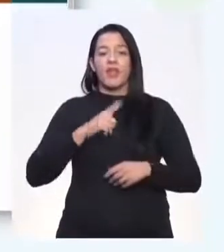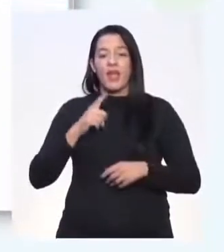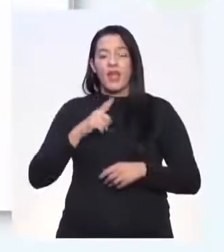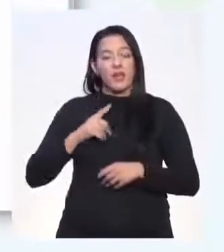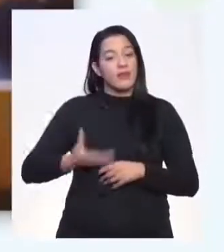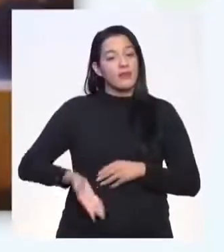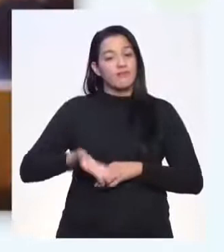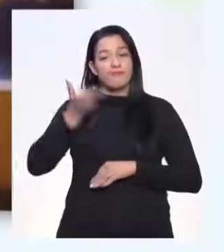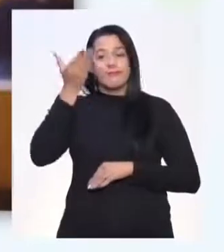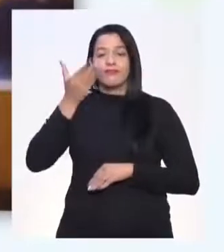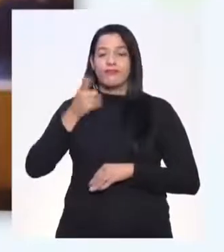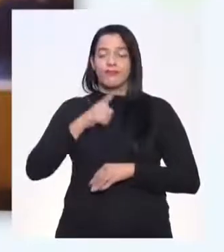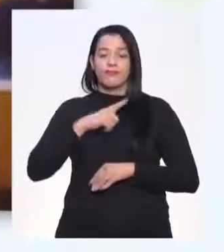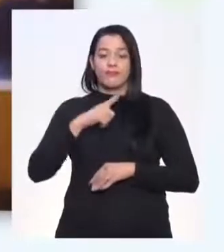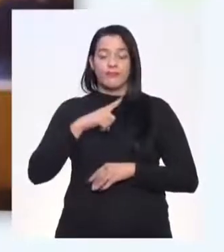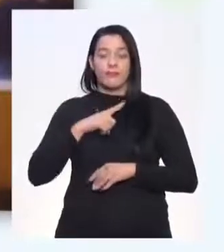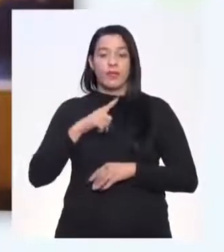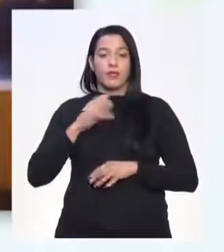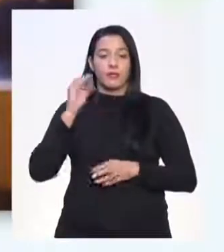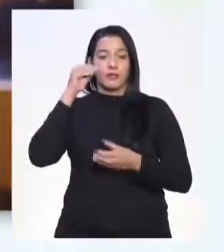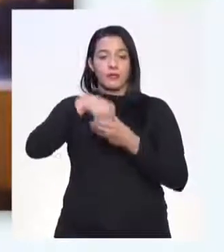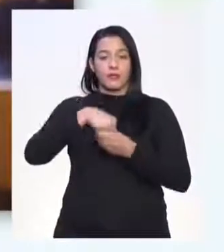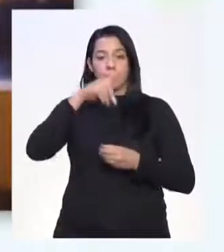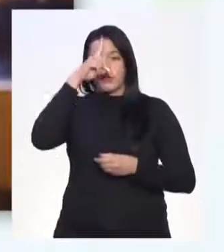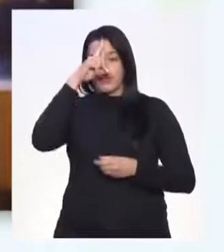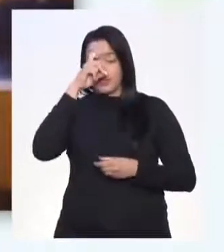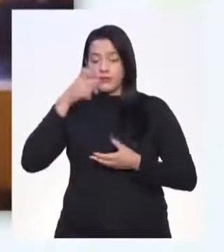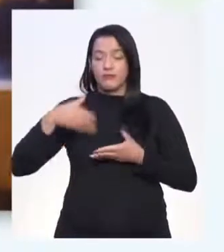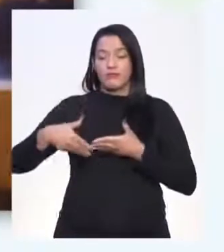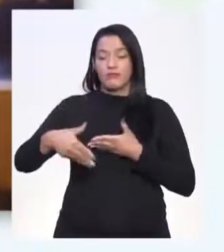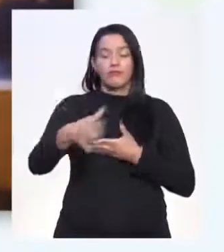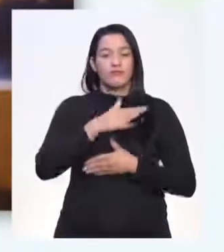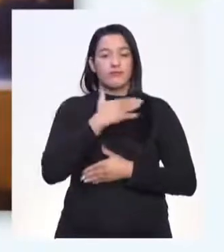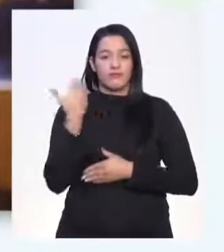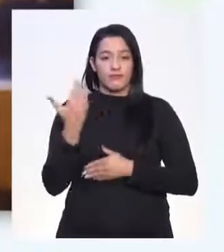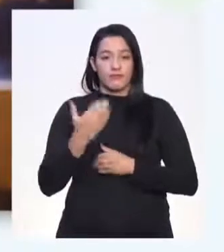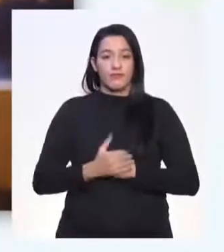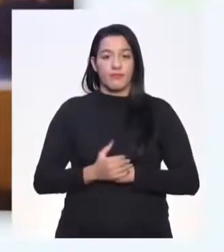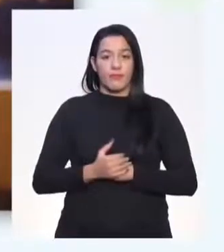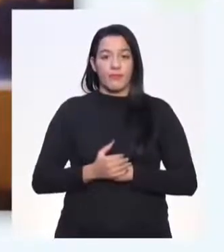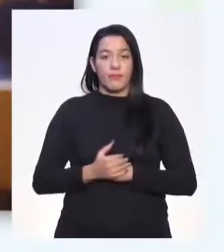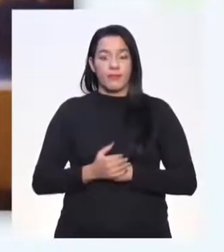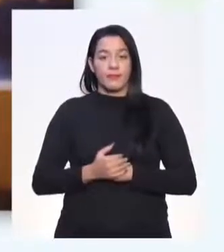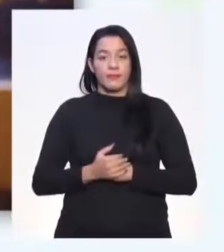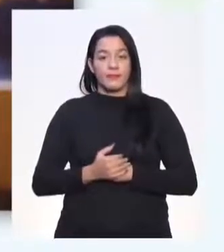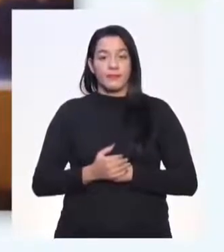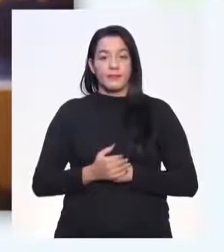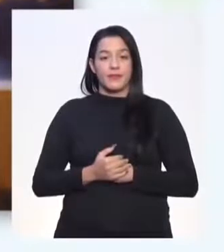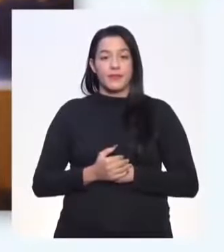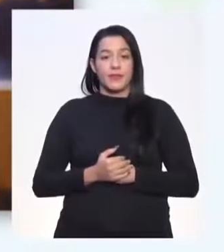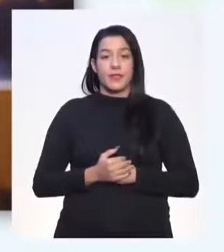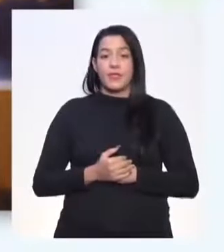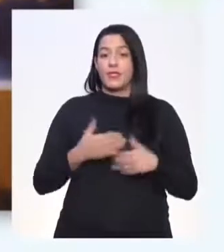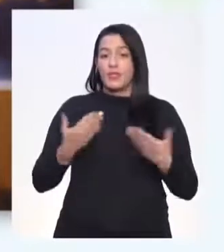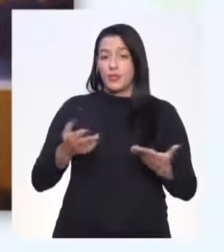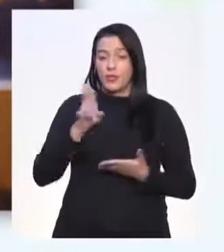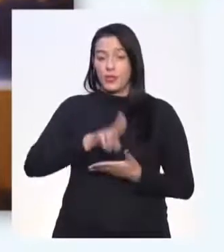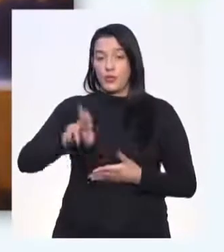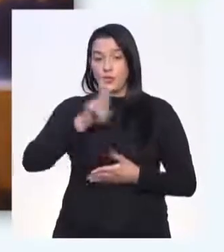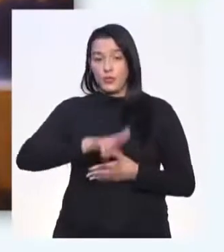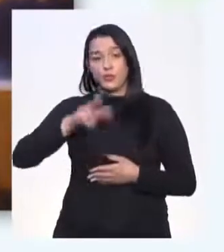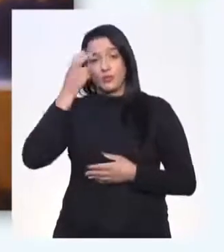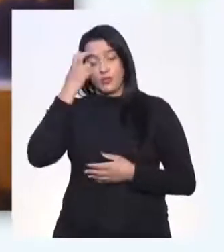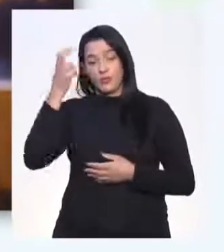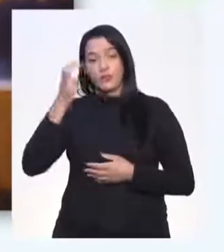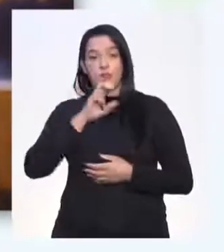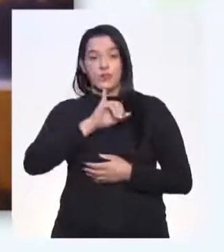mal silente que leva vidas, traga vidas. Se a partir do uso da inteligência artificial do